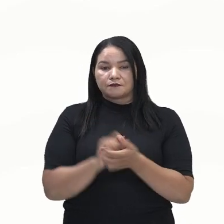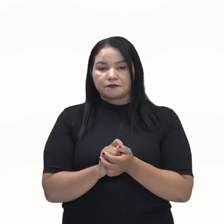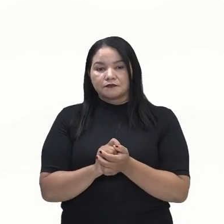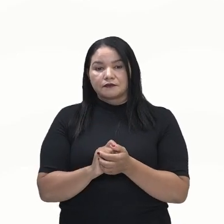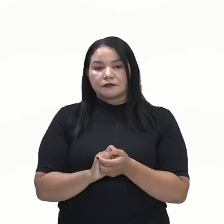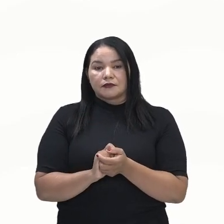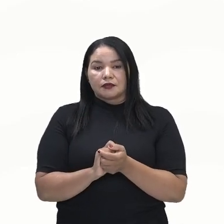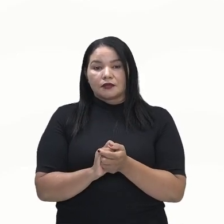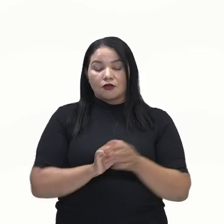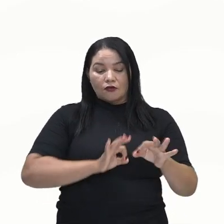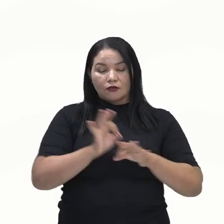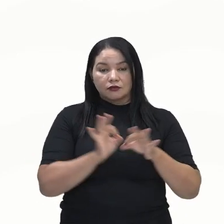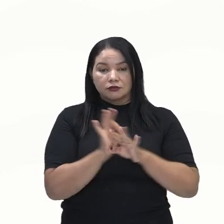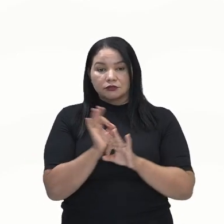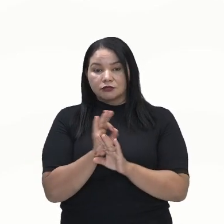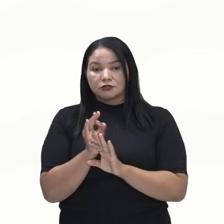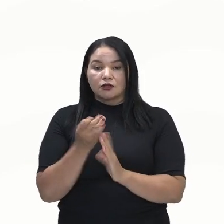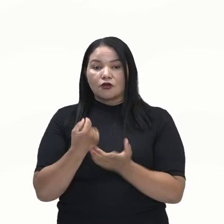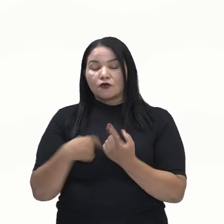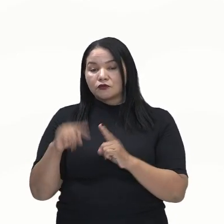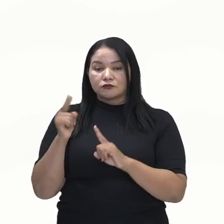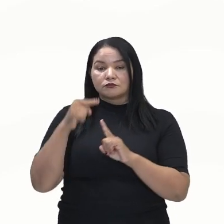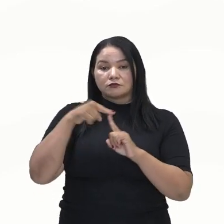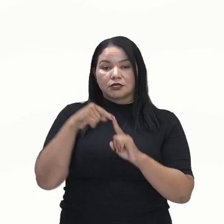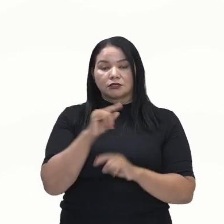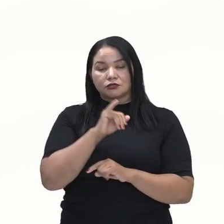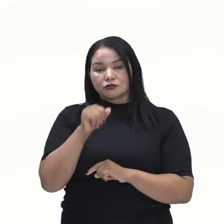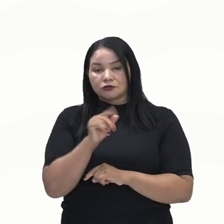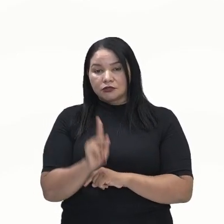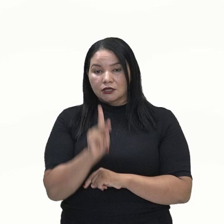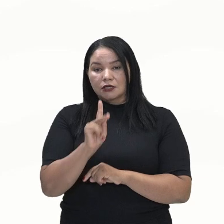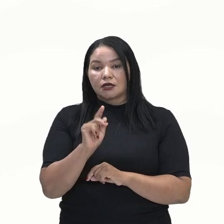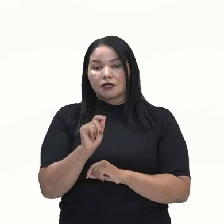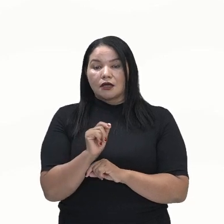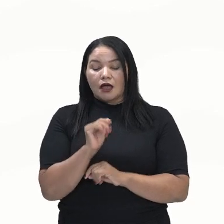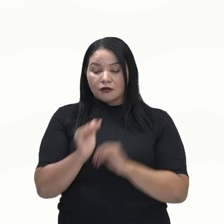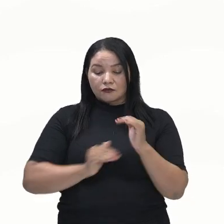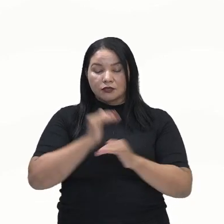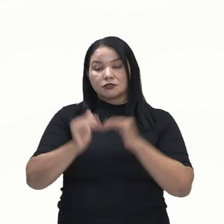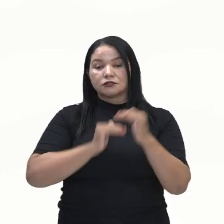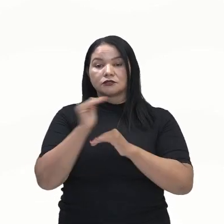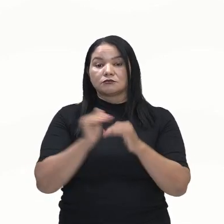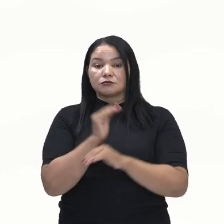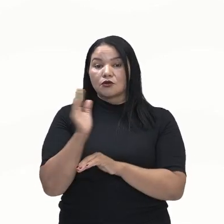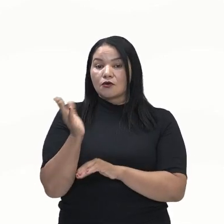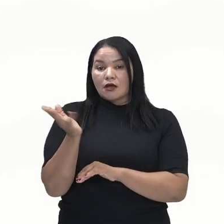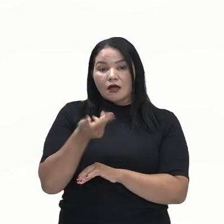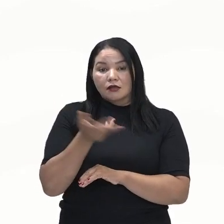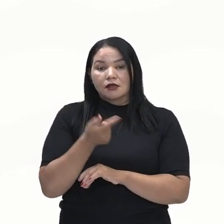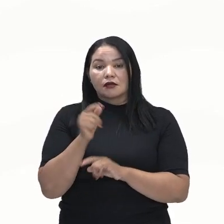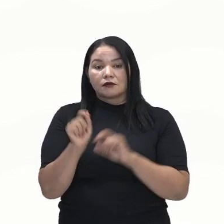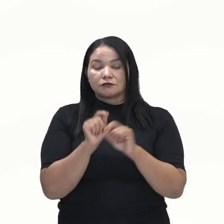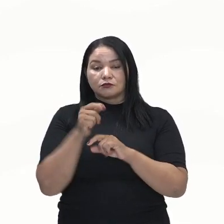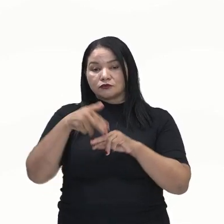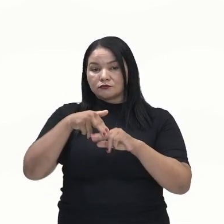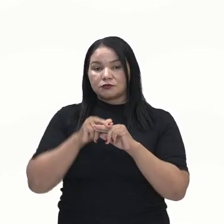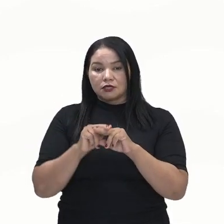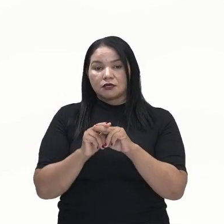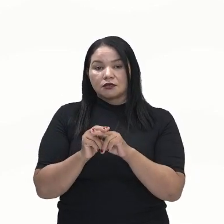do plano de metas de JK, em que ele vai acelerar o crescimento econômico do Brasil por meio